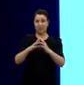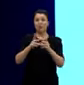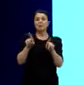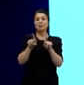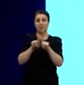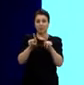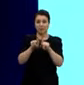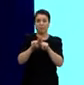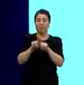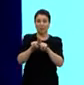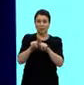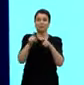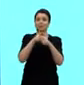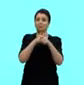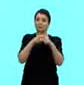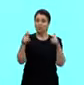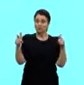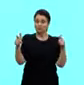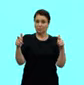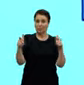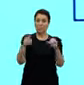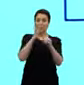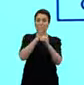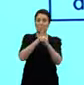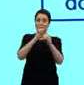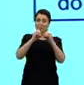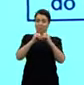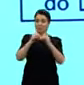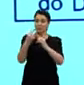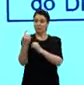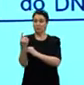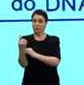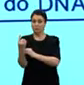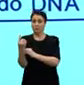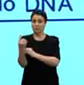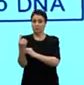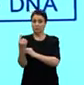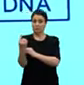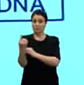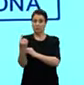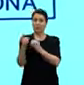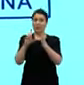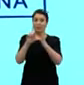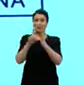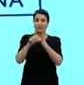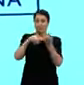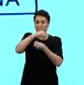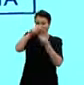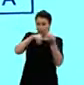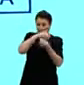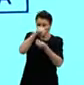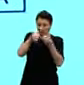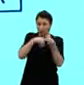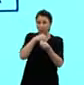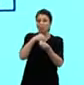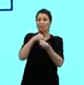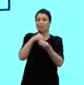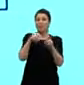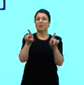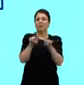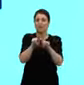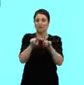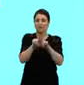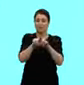sofrer a primeira divisão, que é a meiose 1, ó, o crossing over, que é o embaralhamento das partes